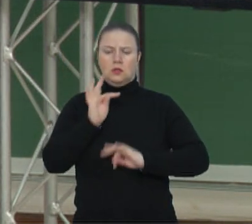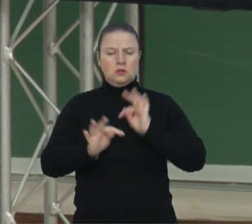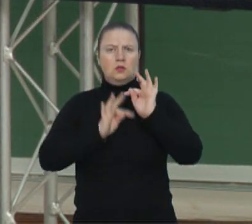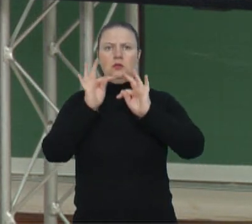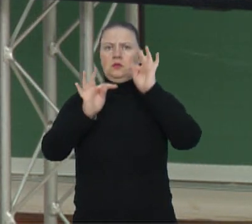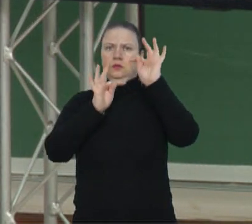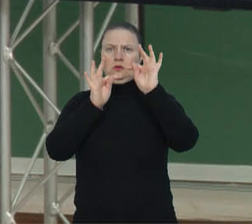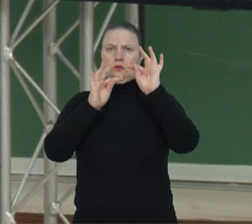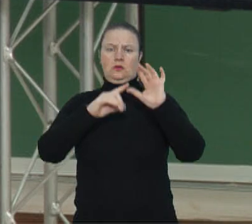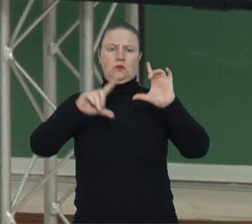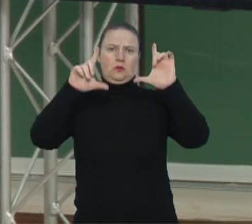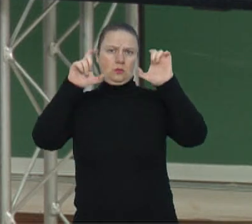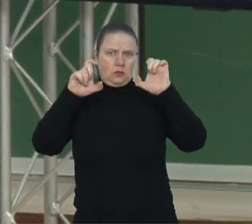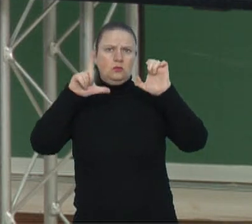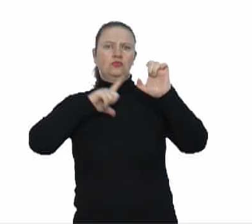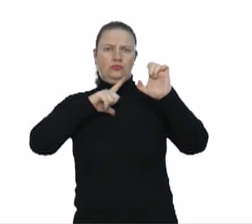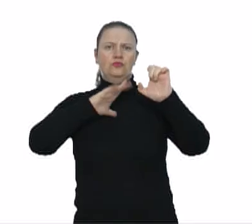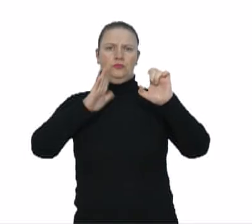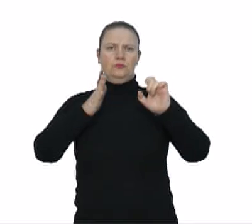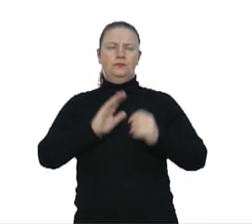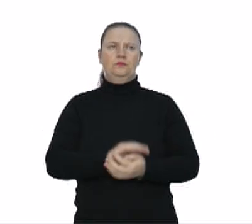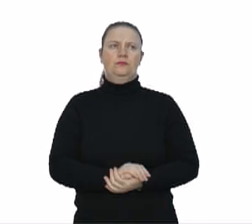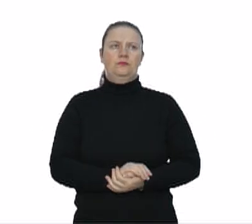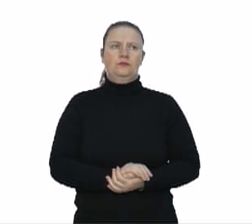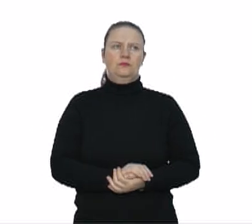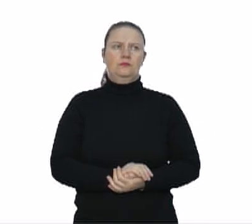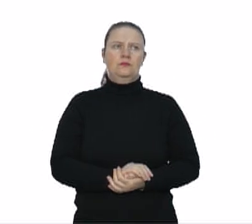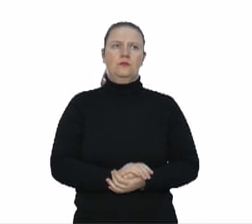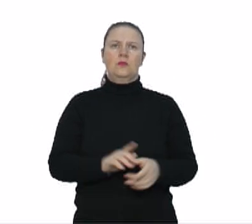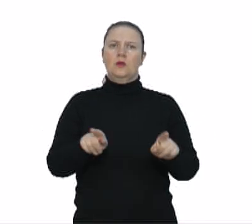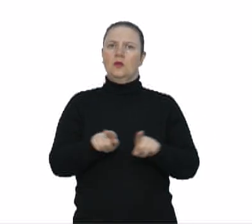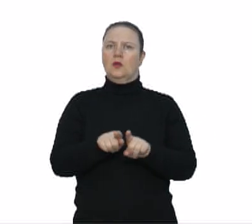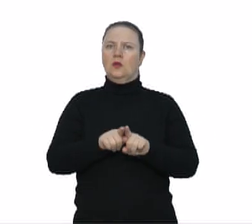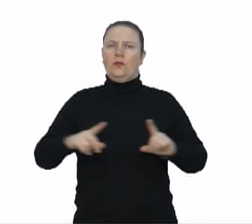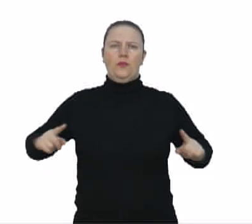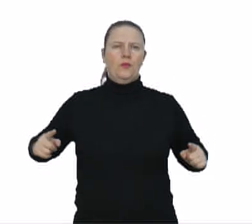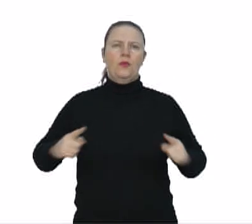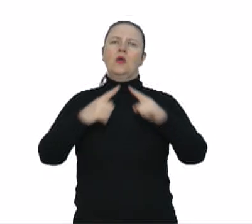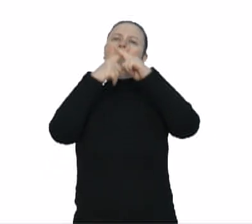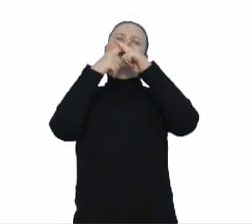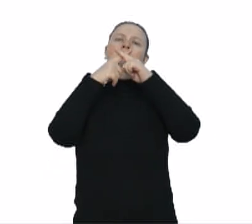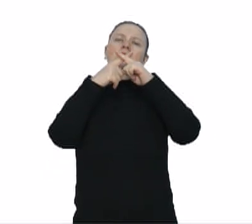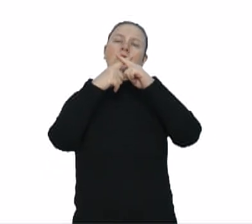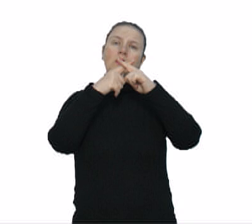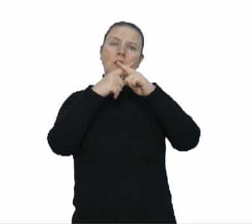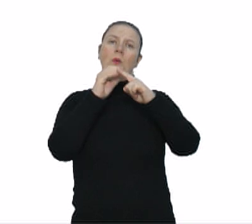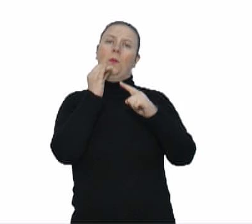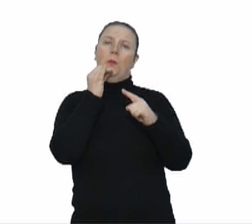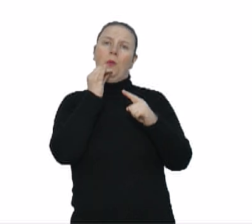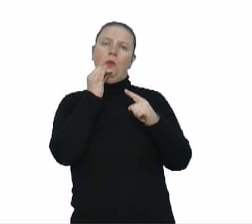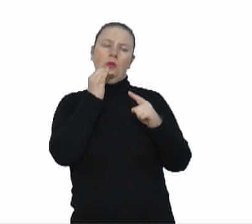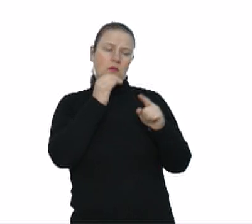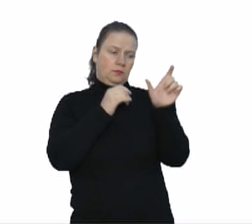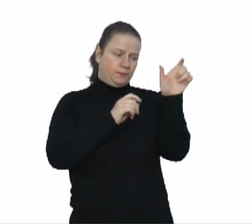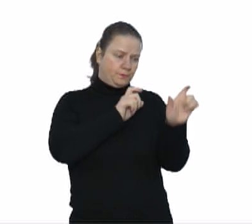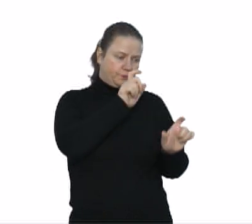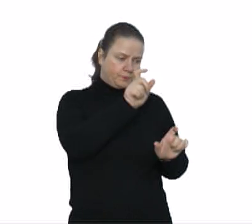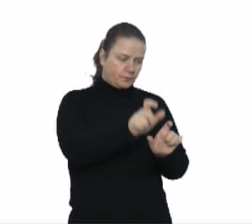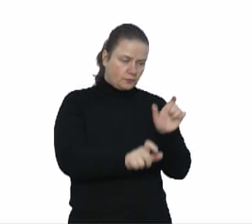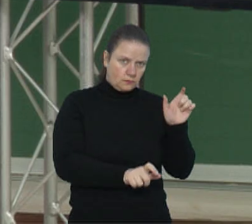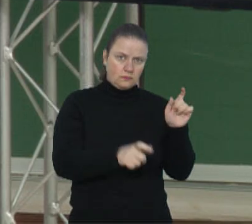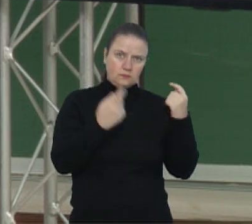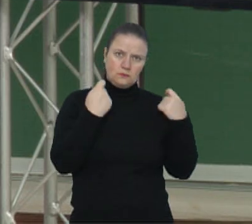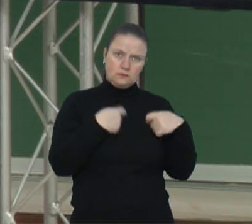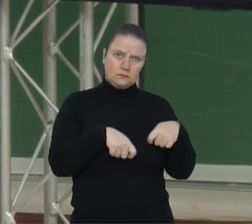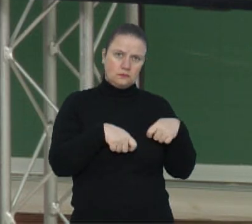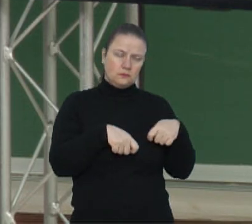da fotografia. E ela tinha uma rivalidade com a pintura, ou seja, as pessoas às vezes precisavam